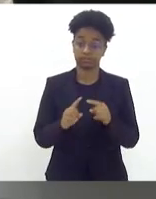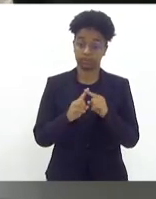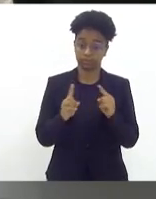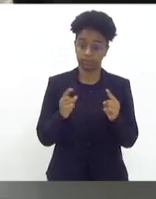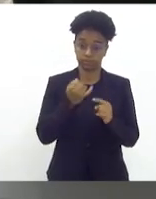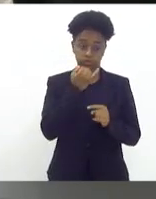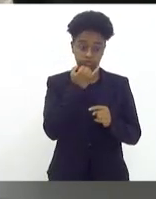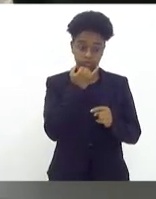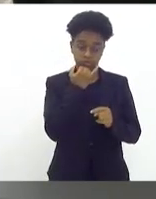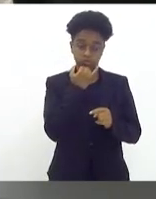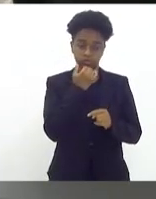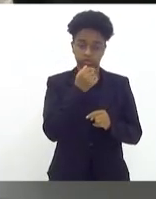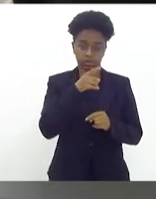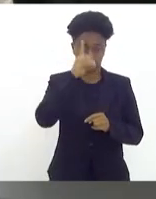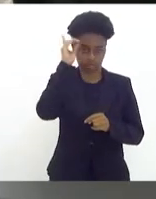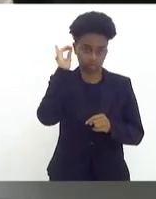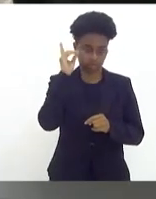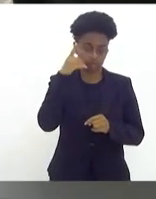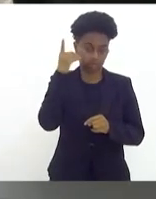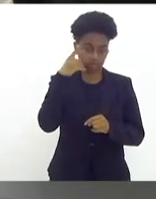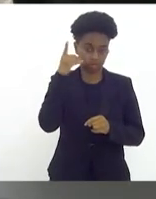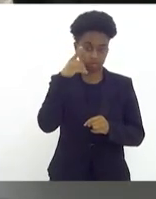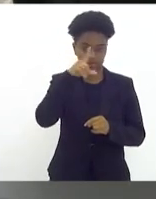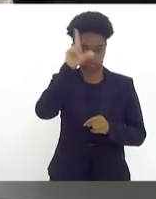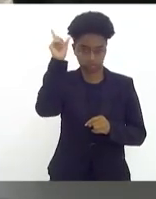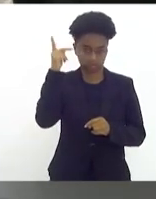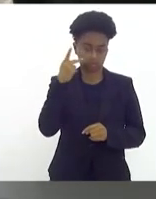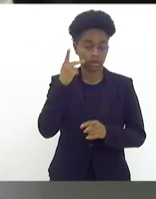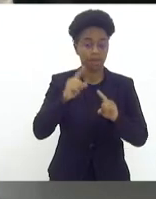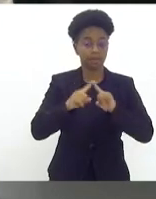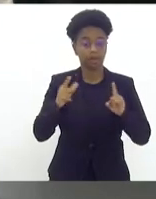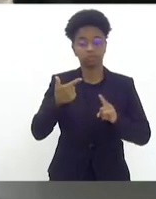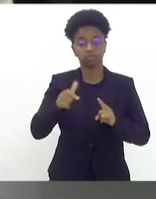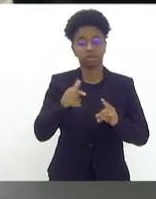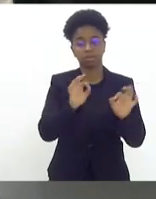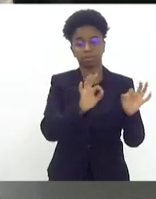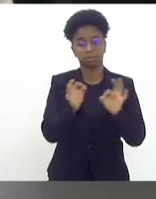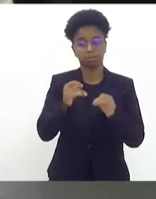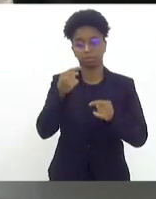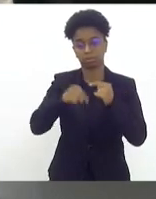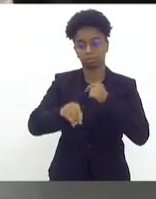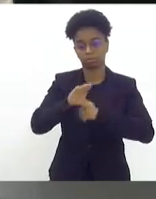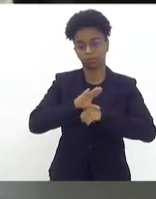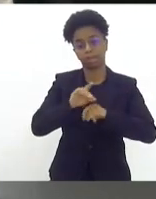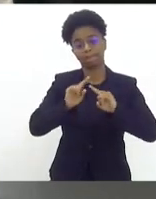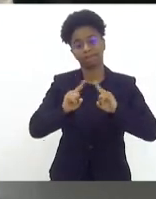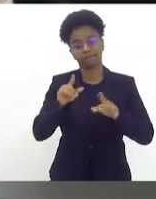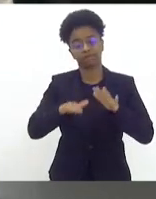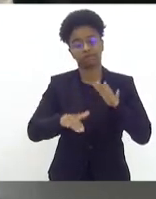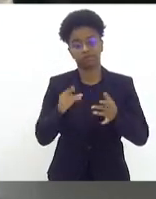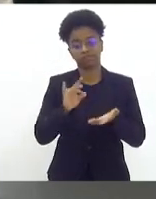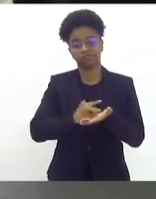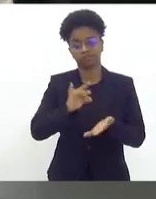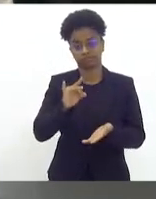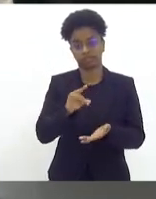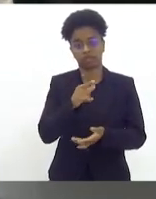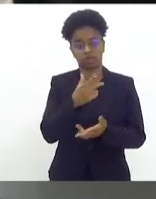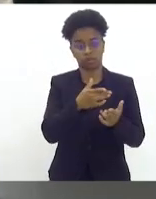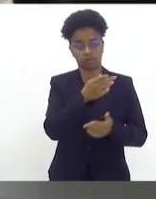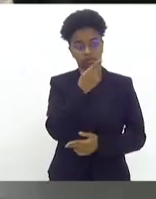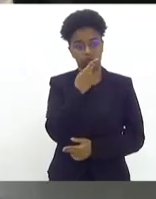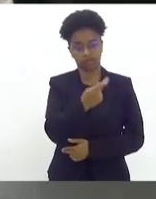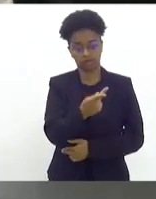desculpa, deputado Luiz Paulo, mas em termos legais, não há óbices constitucionais, embora seja de fato, talvez, uma, como Vossa Excelência mesmo se